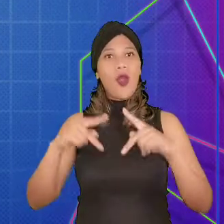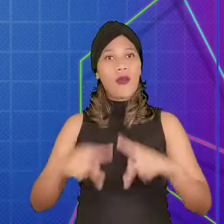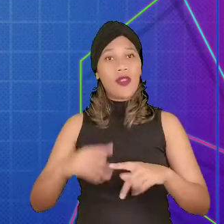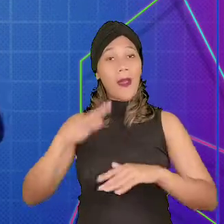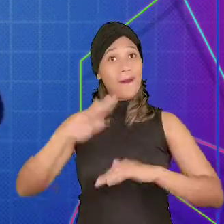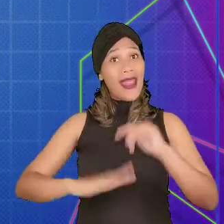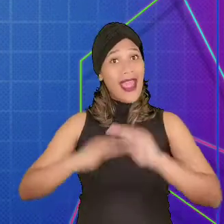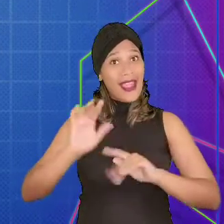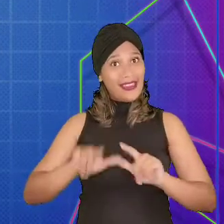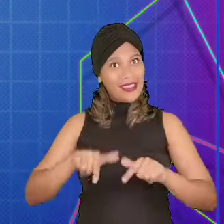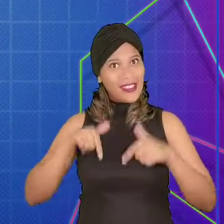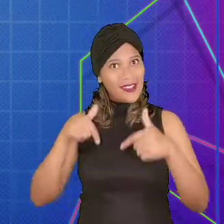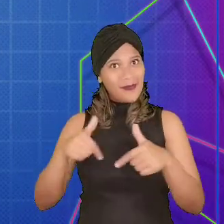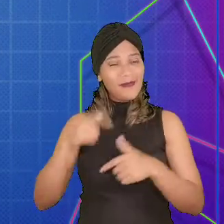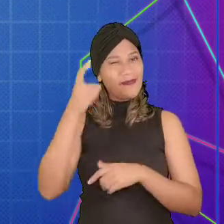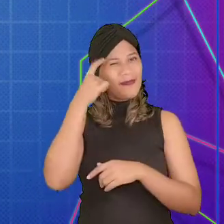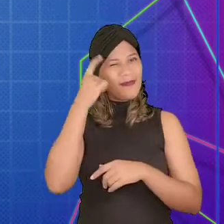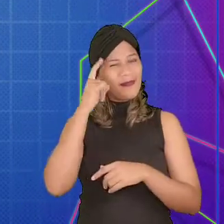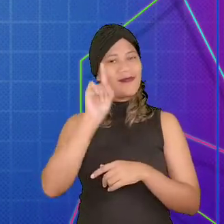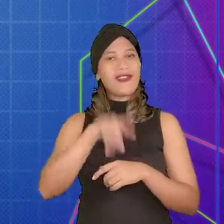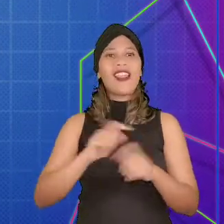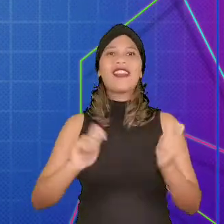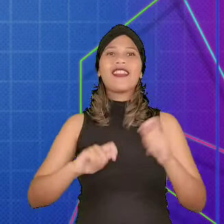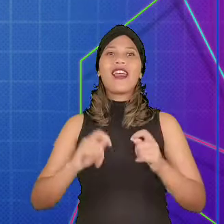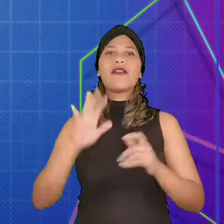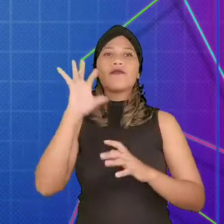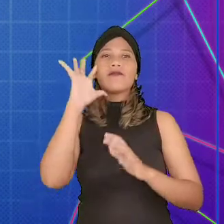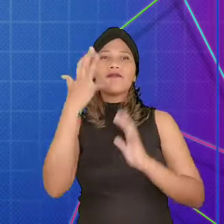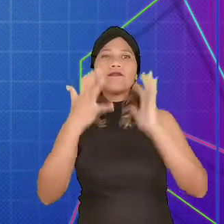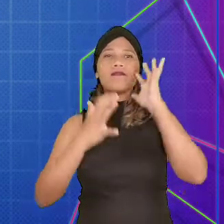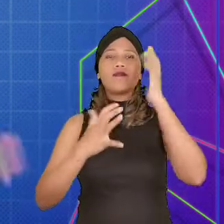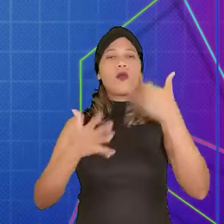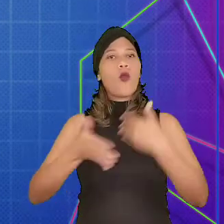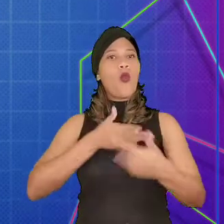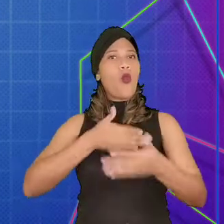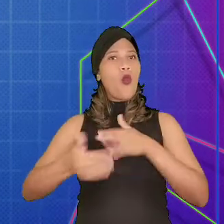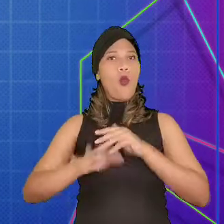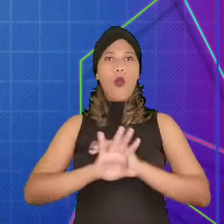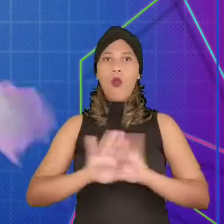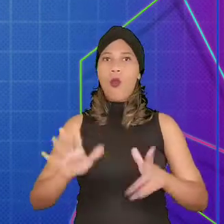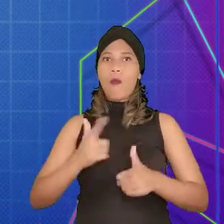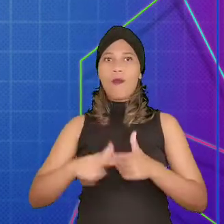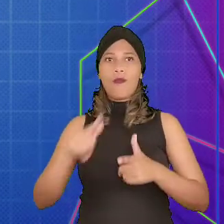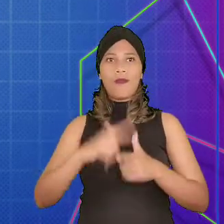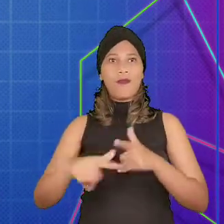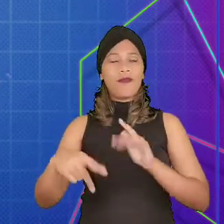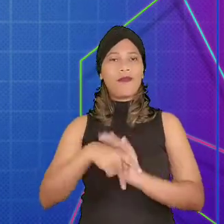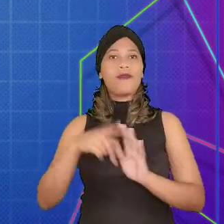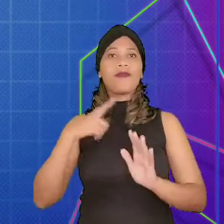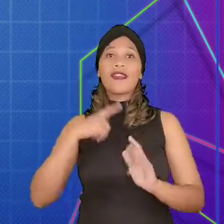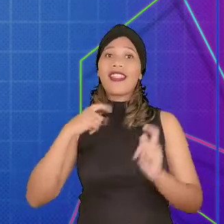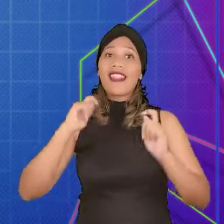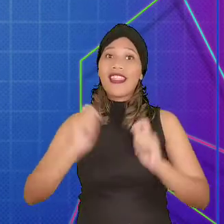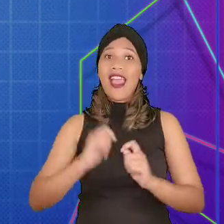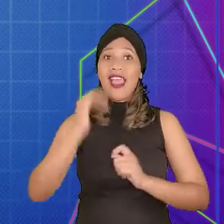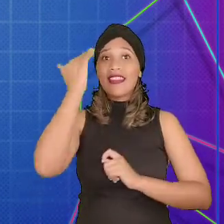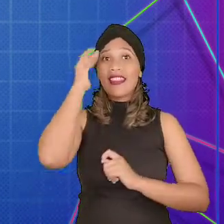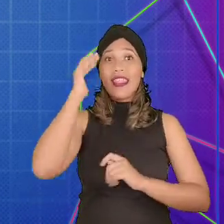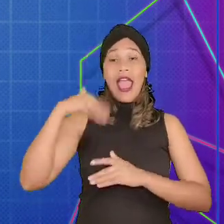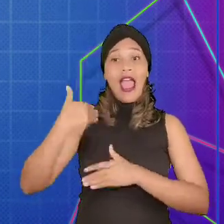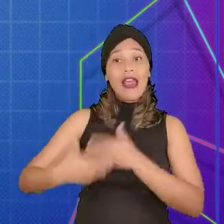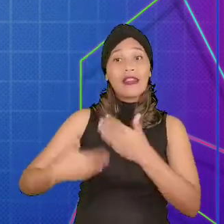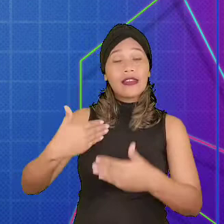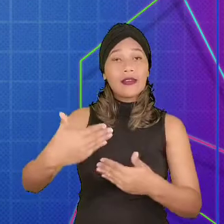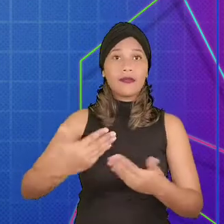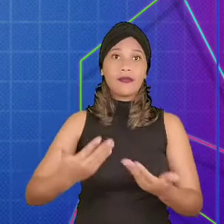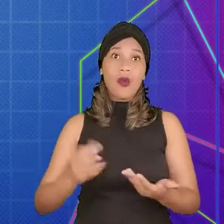Na prática, essa forma de se pensar pode ser aplicada para resolver qualquer problema. Efetivamente, ela consiste em entender as